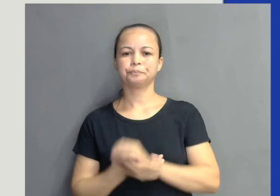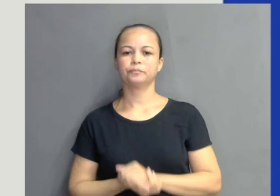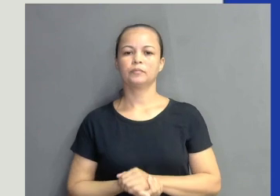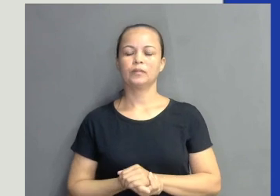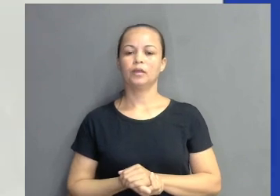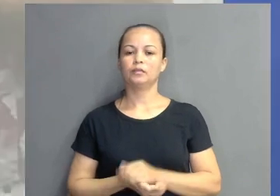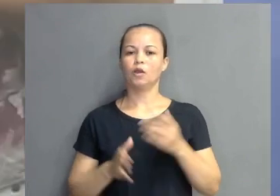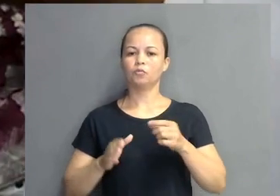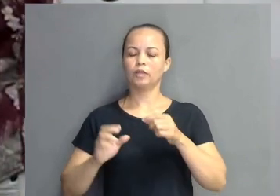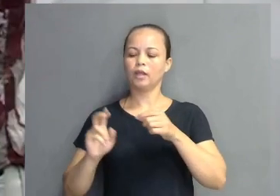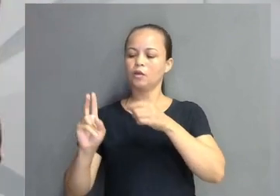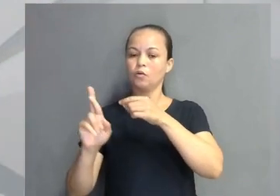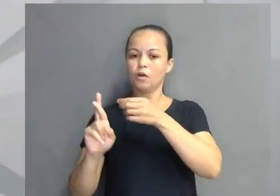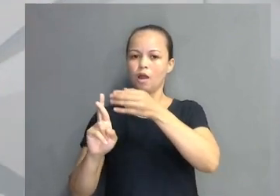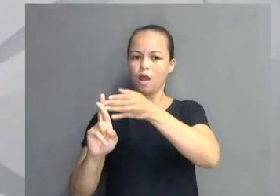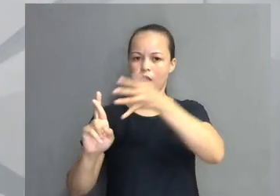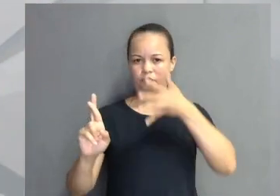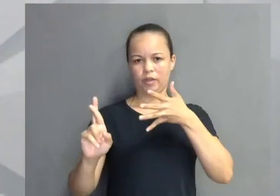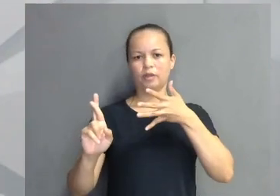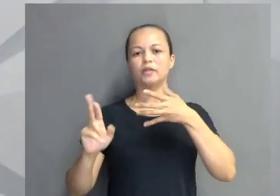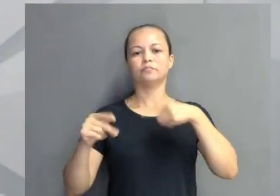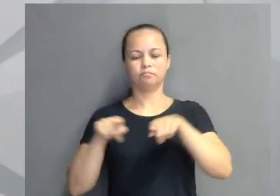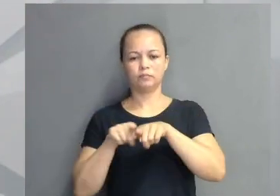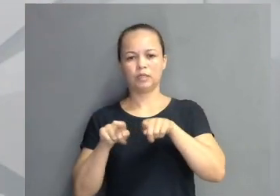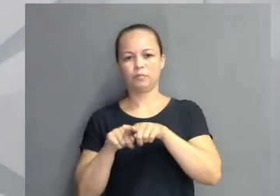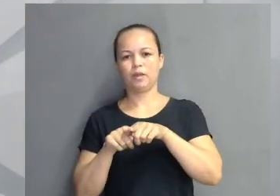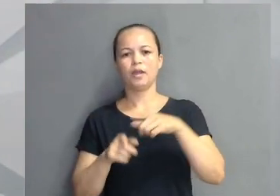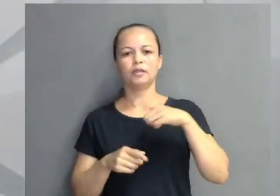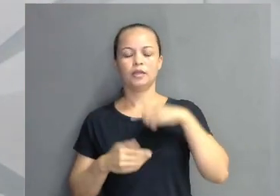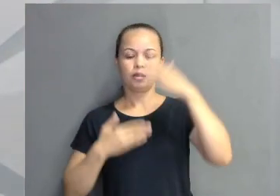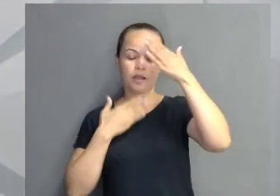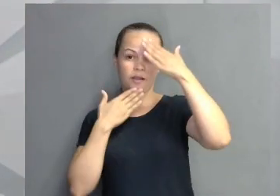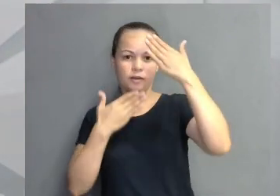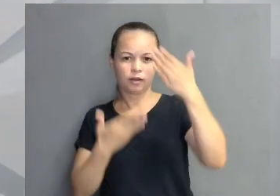tá? E só queria agradecer a você que esteve